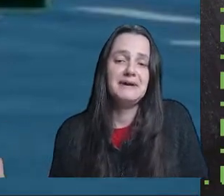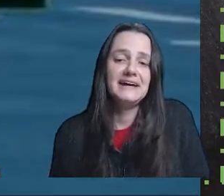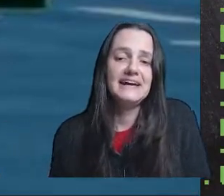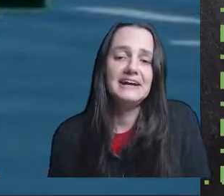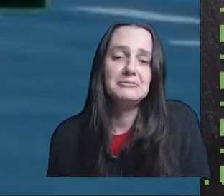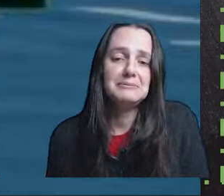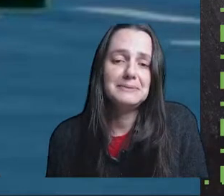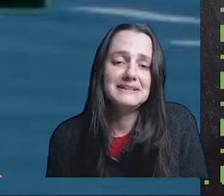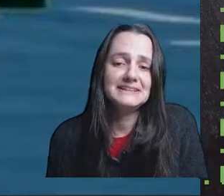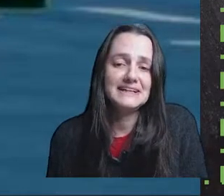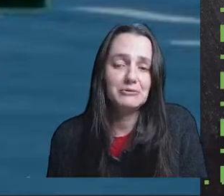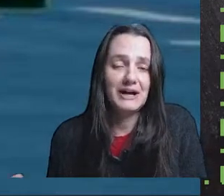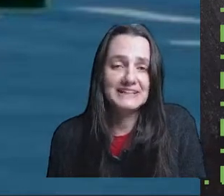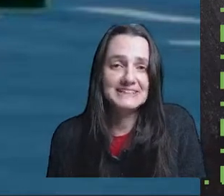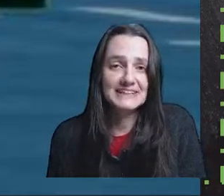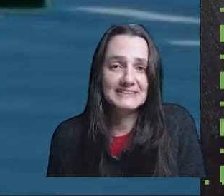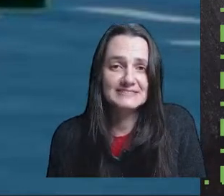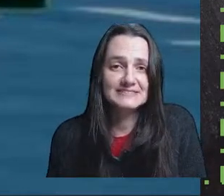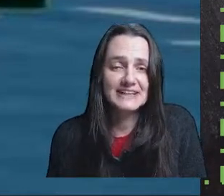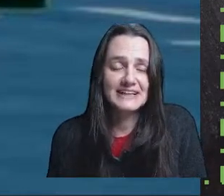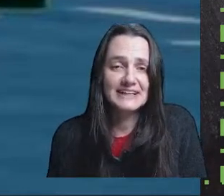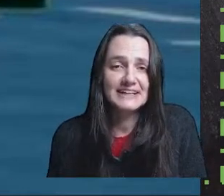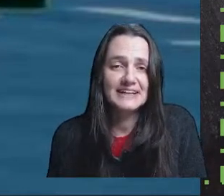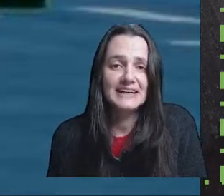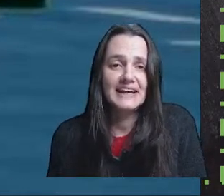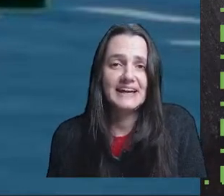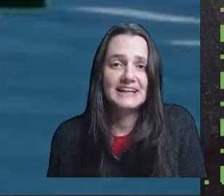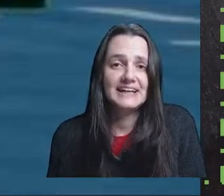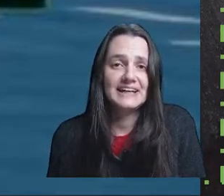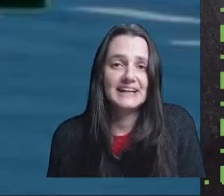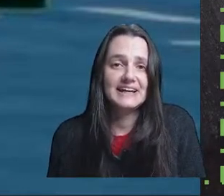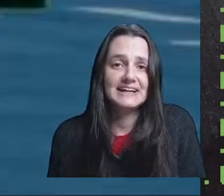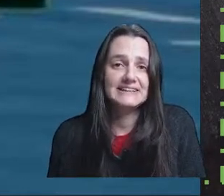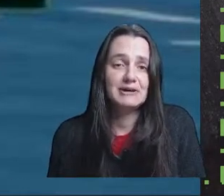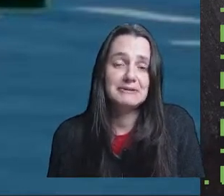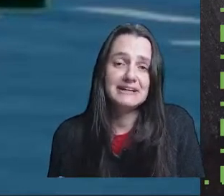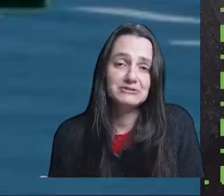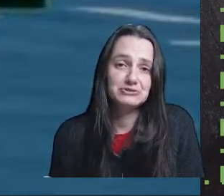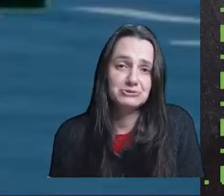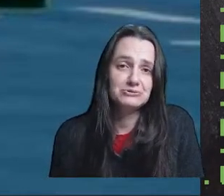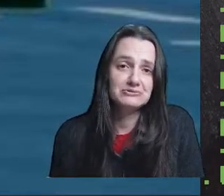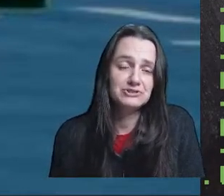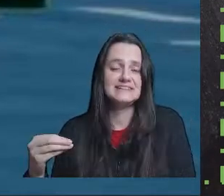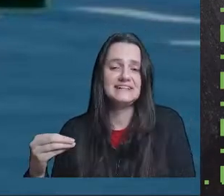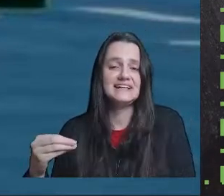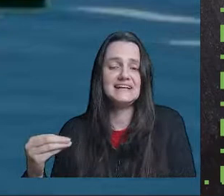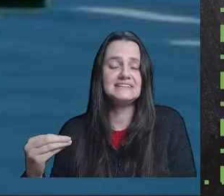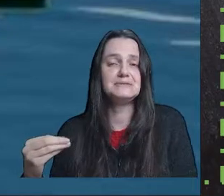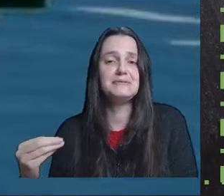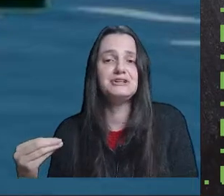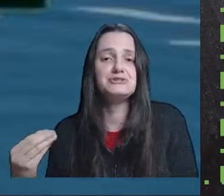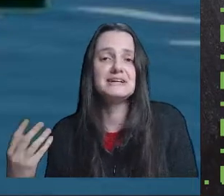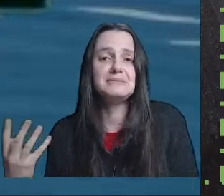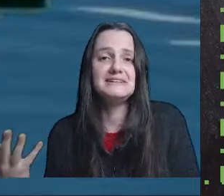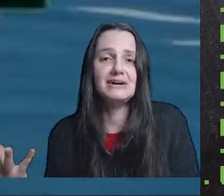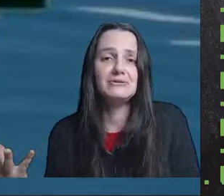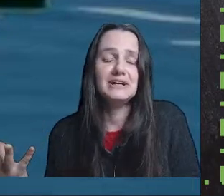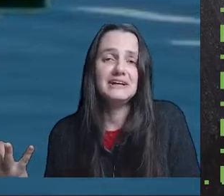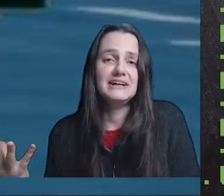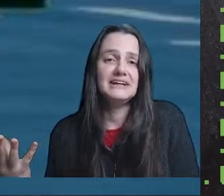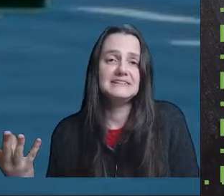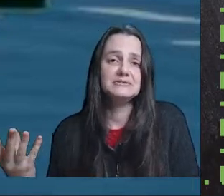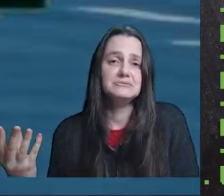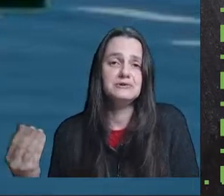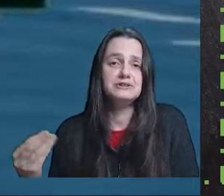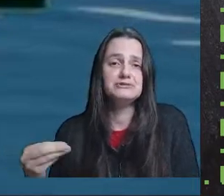O aguapé é uma planta aquática, tá? Ela é da América do Sul e ela é extremamente